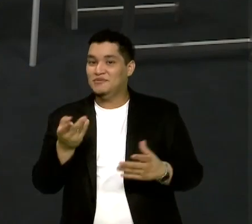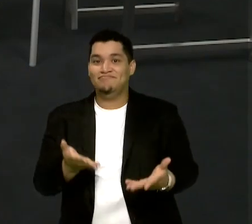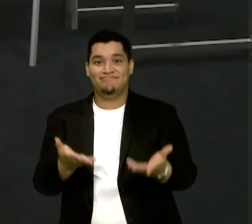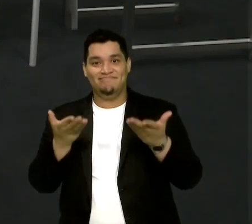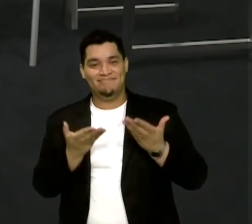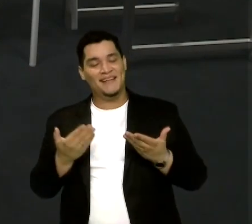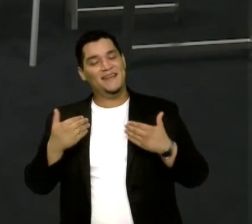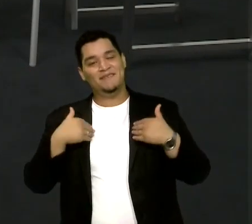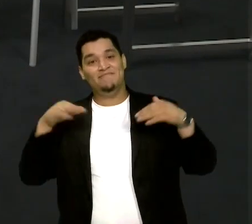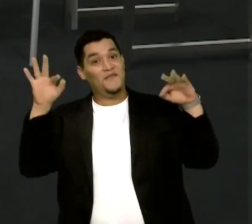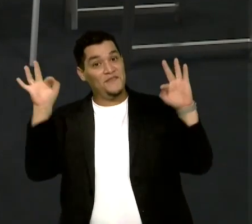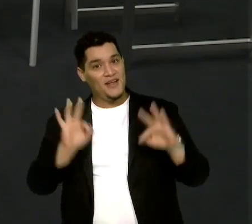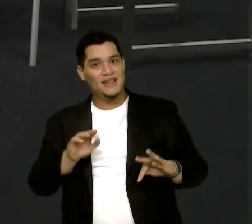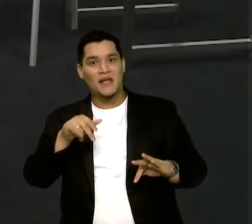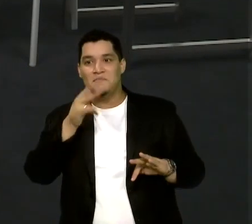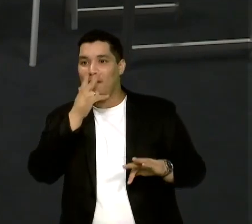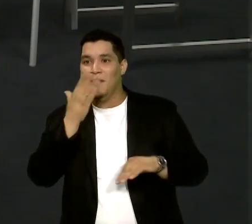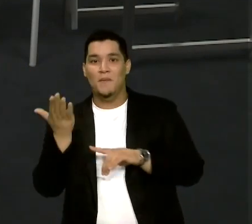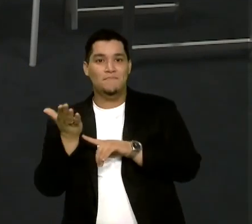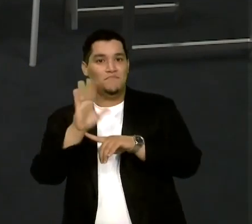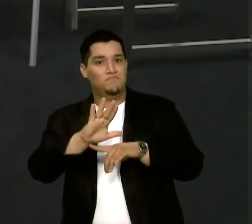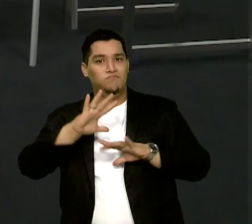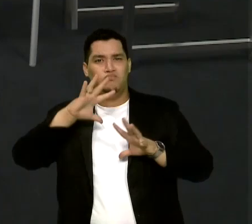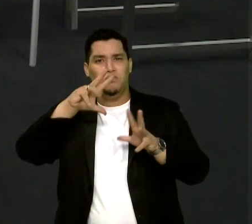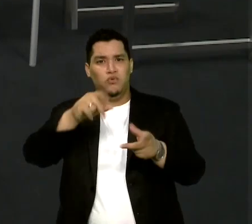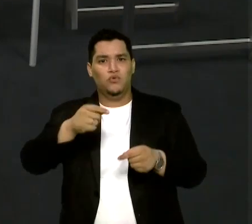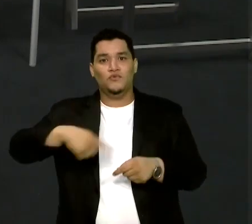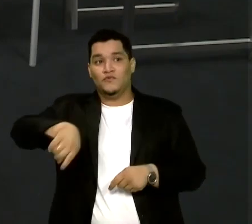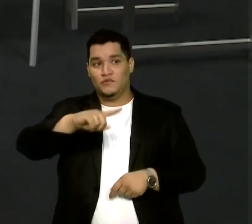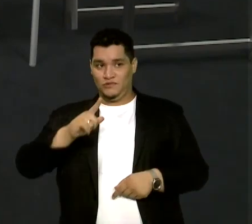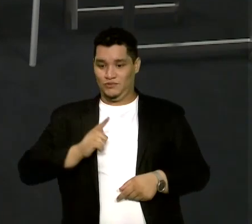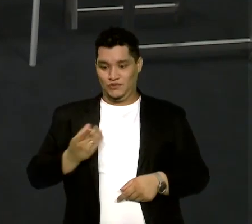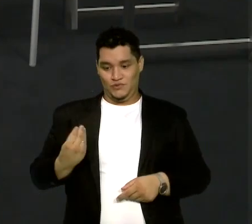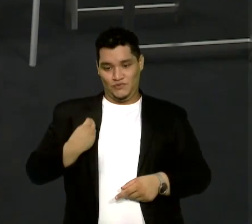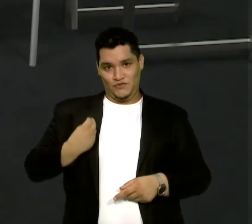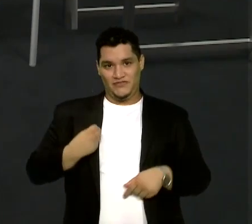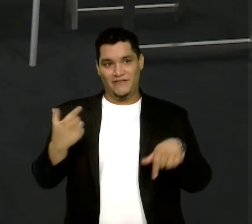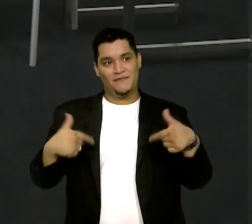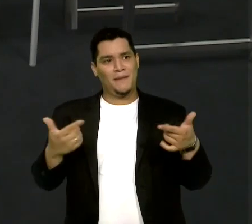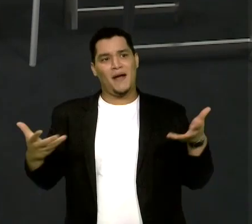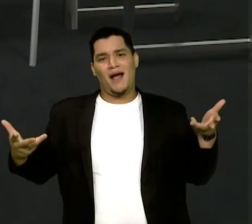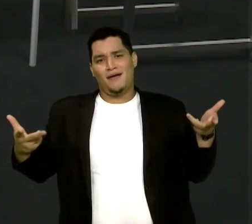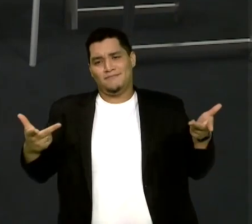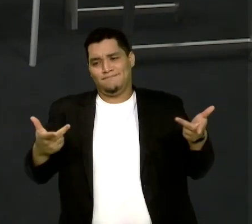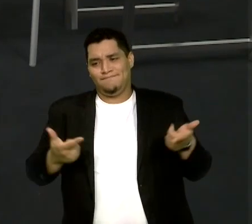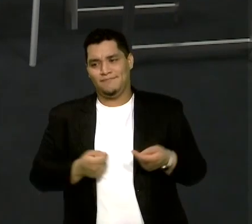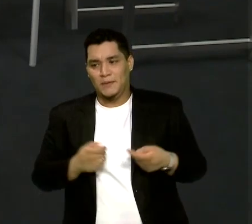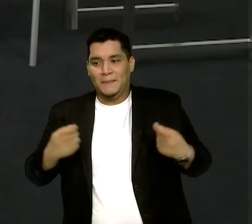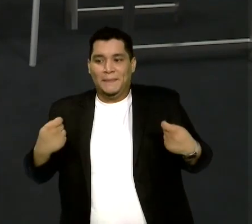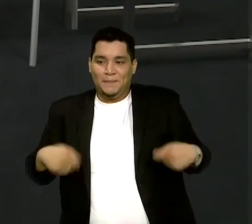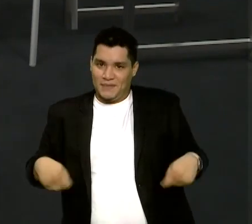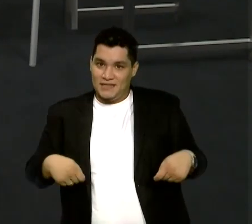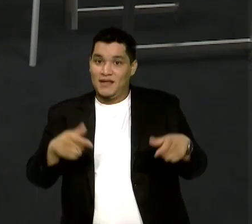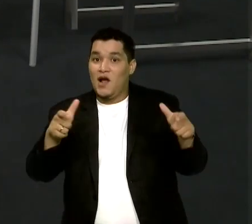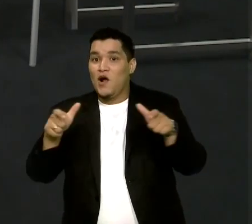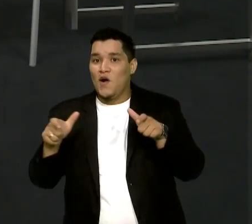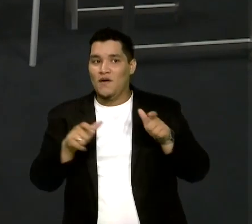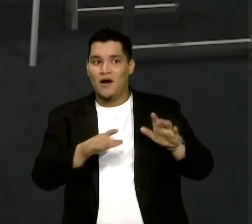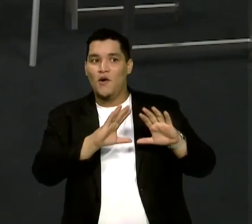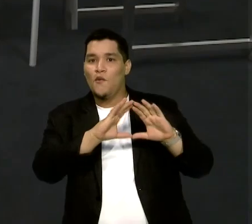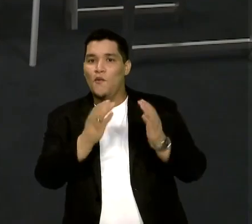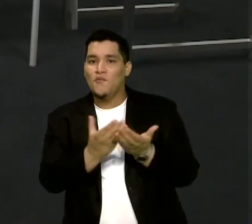mostrar para o mundo que vocês existem e que vocês têm realizado esse trabalho, que é um trabalho essencial nas comunidades. A gente